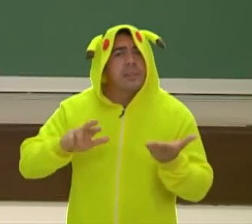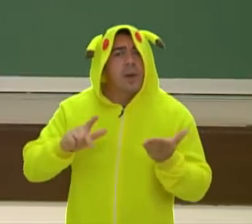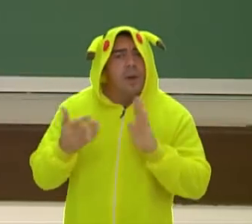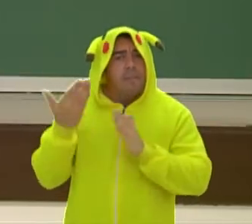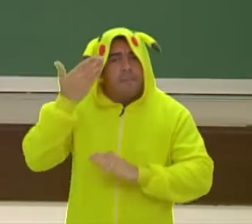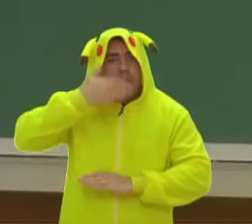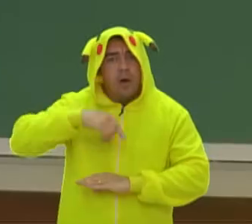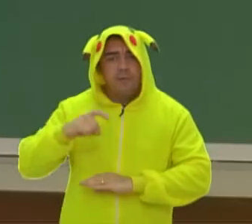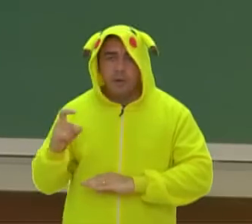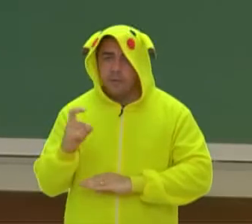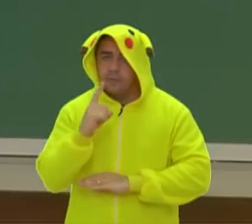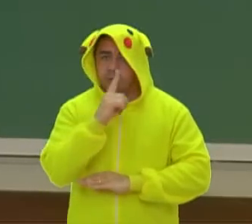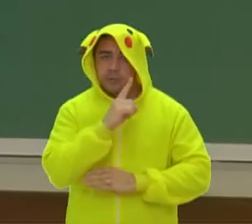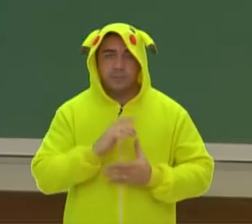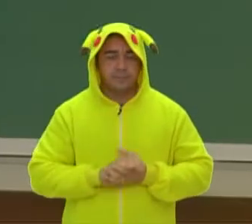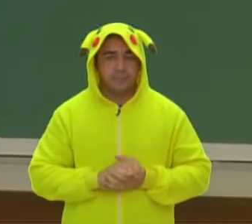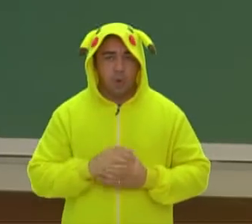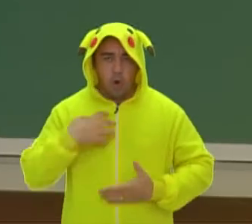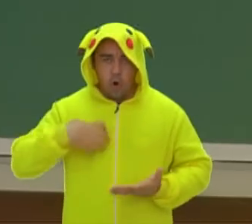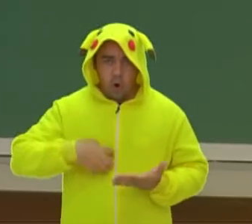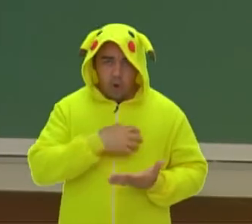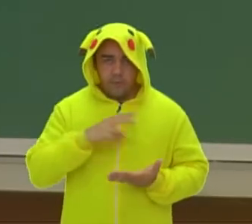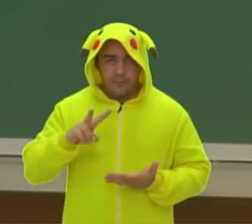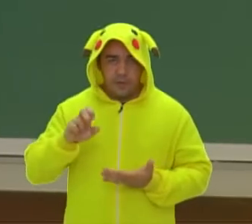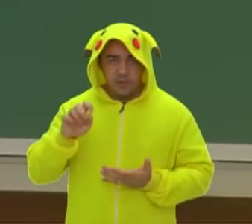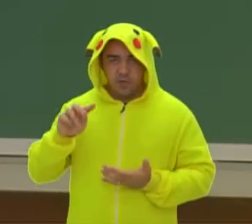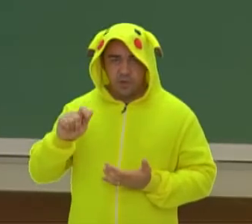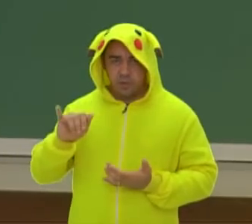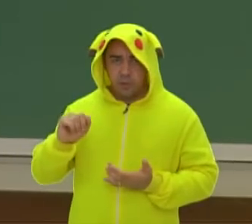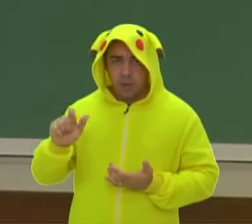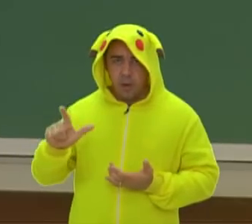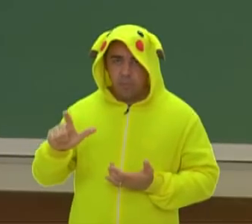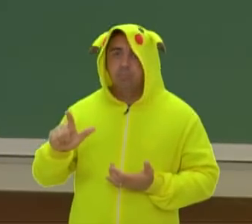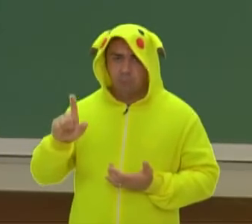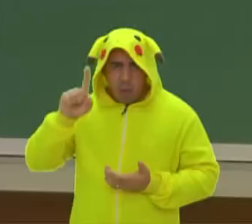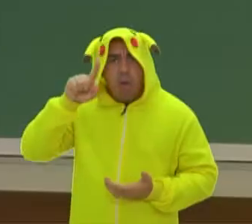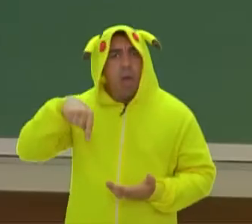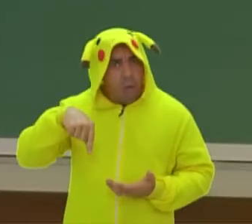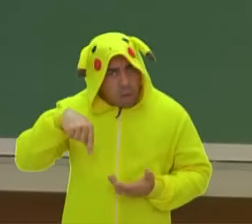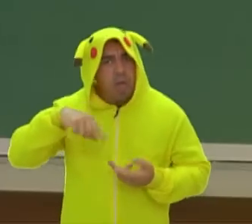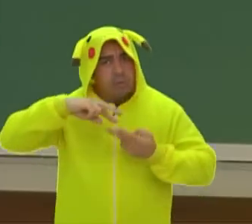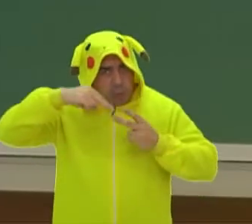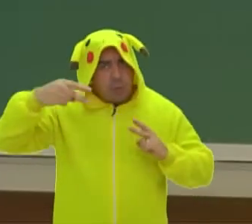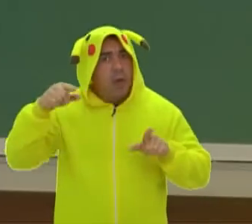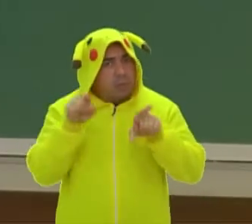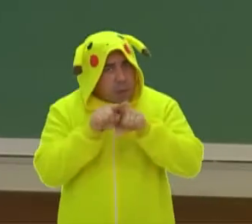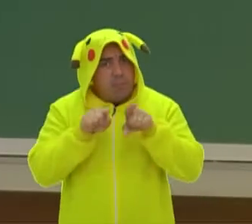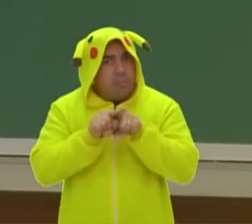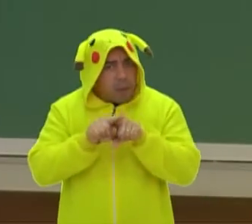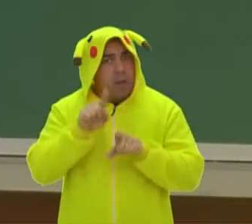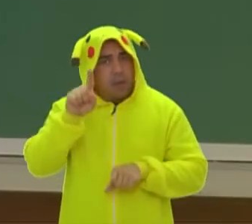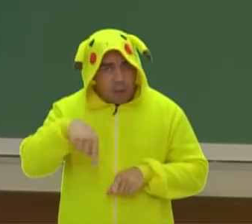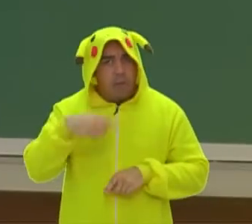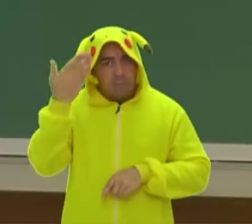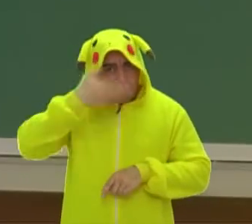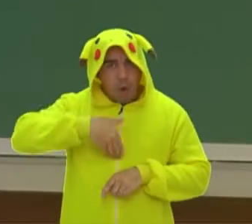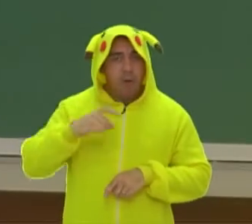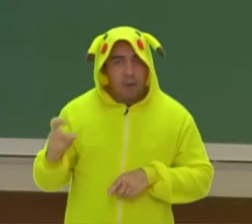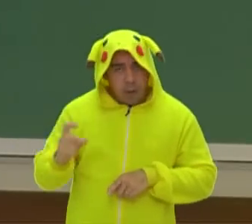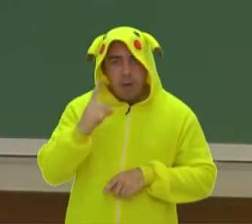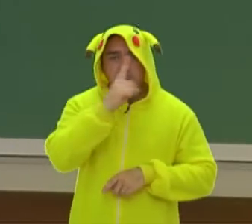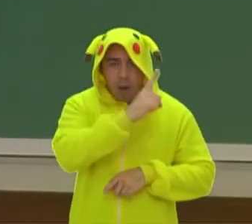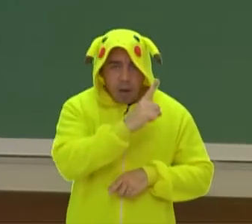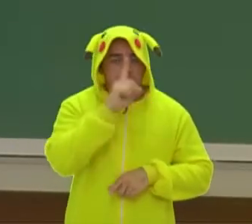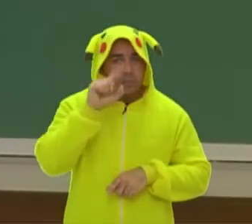evolutiva? Órgãos vestigiais e DNA, a gente viu que isso é evidência evolutiva sim, né? Que tanto o órgão vestigial quanto o DNA,